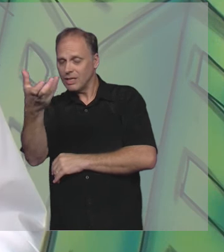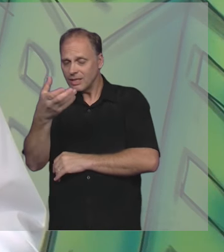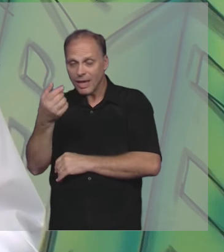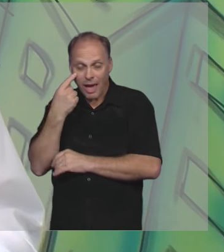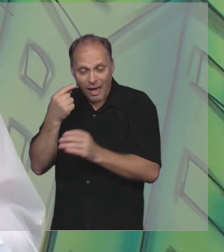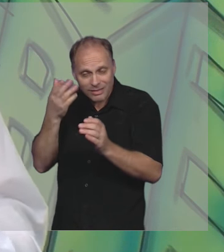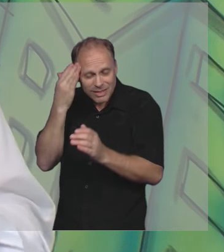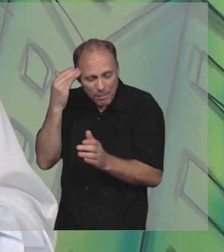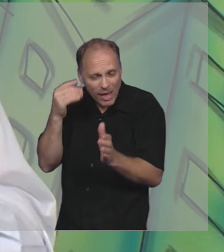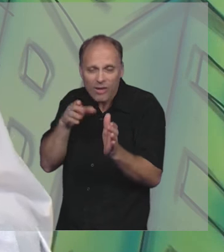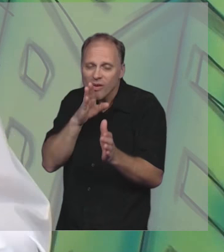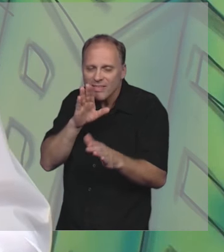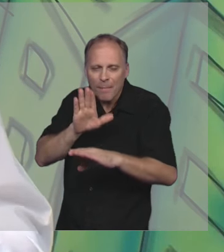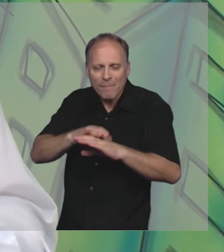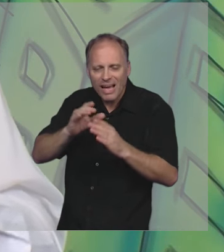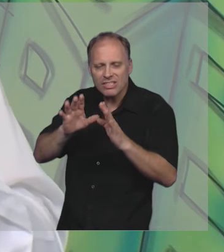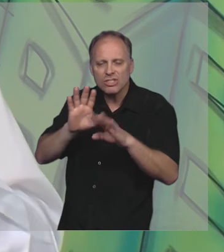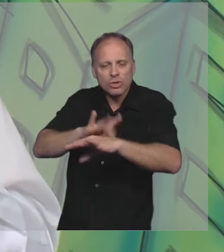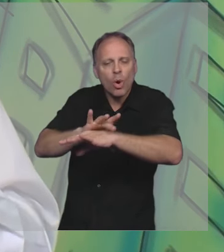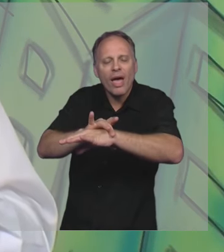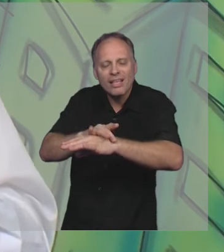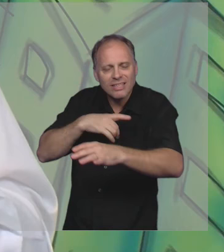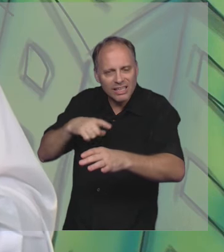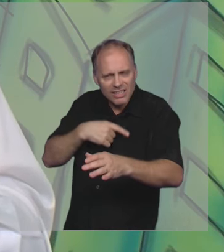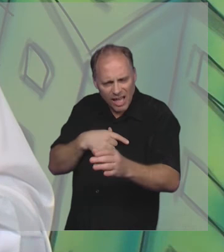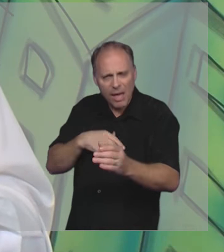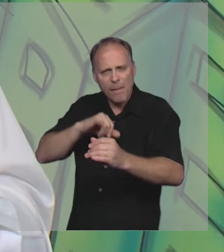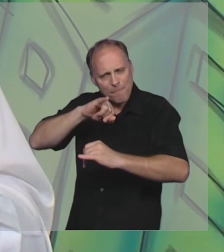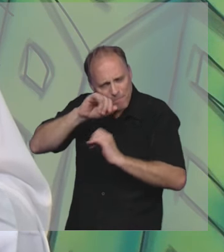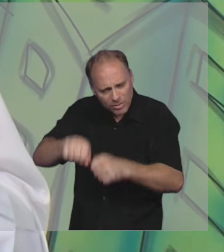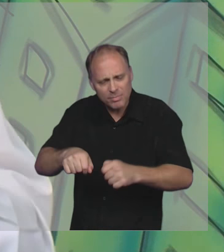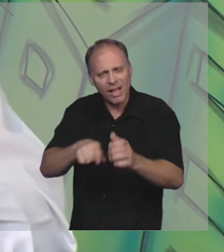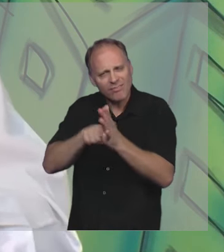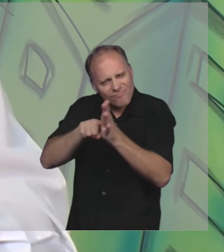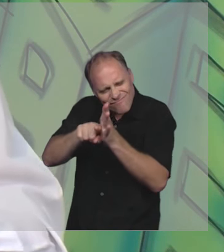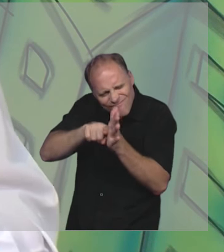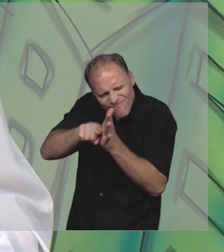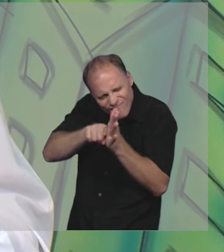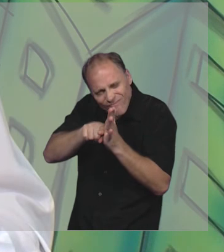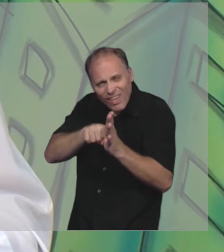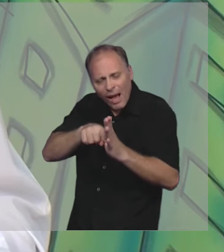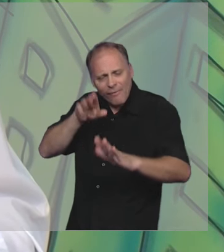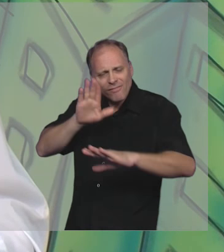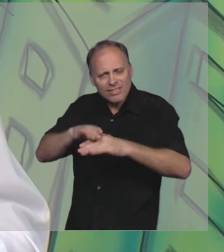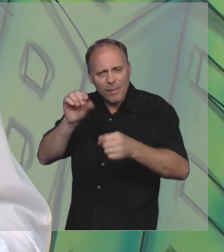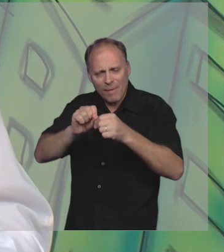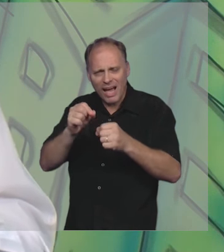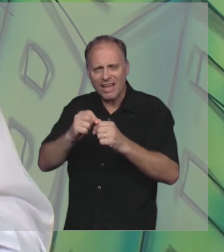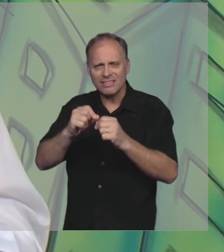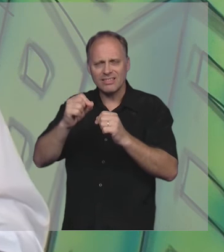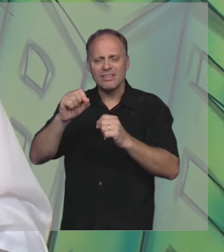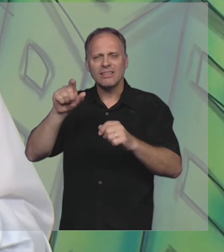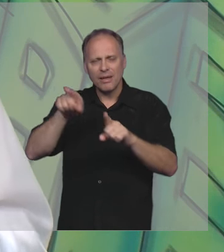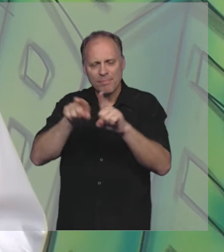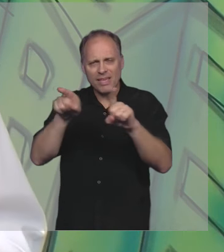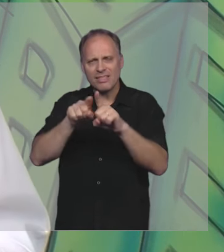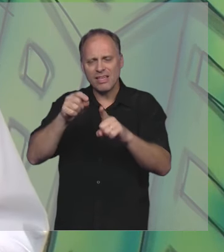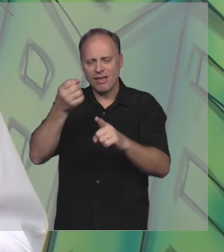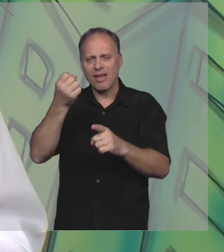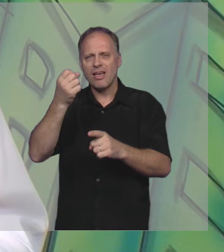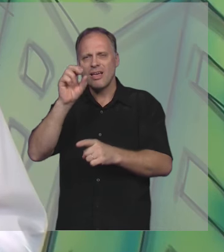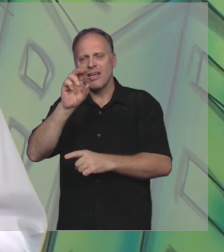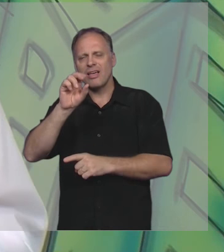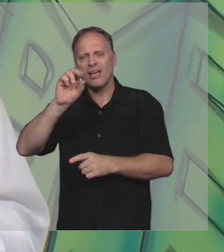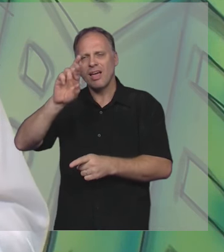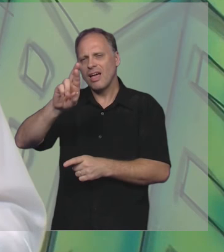quer investigação, ele quer fazer um exame, ele quer fazer um serviço um exame de imagem que tem um custo